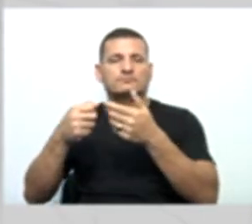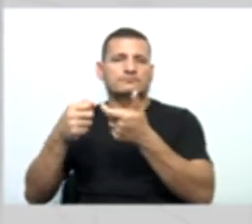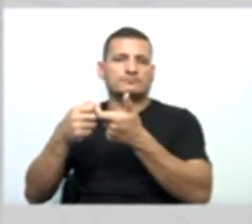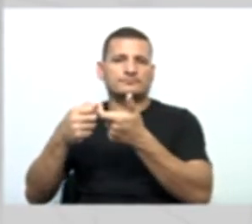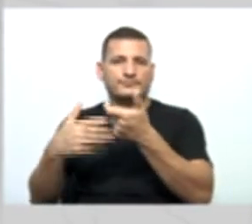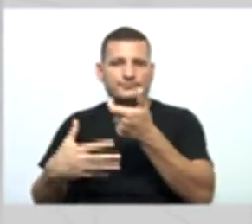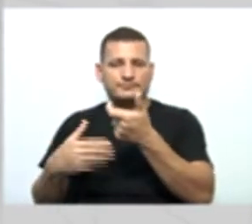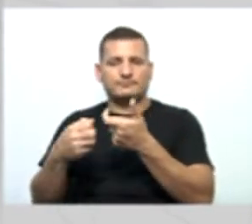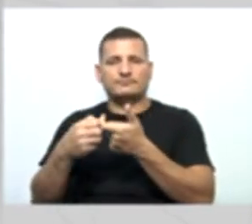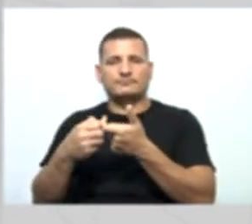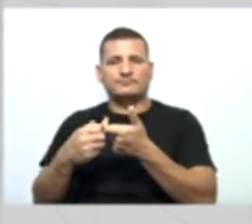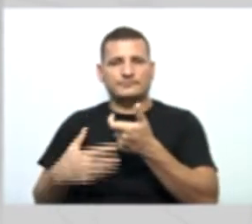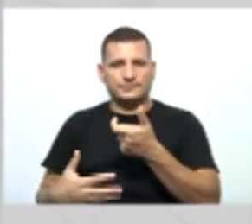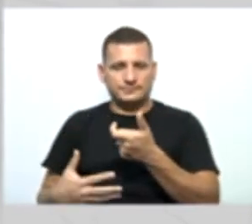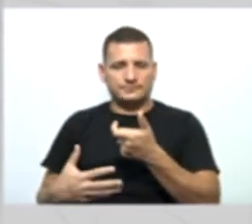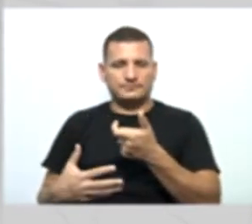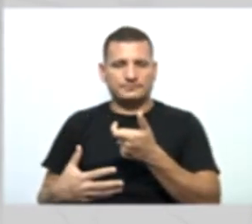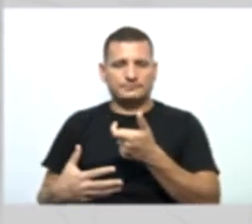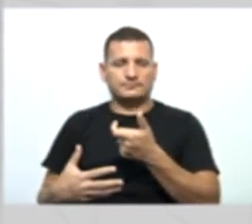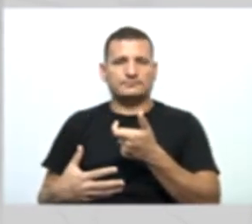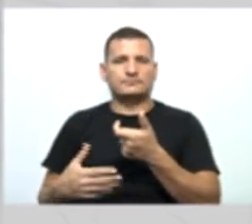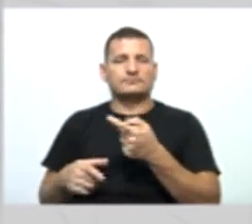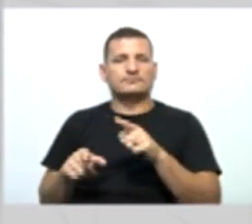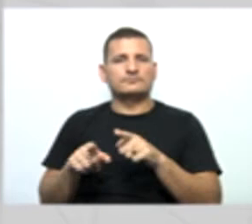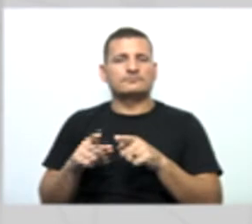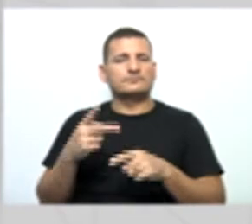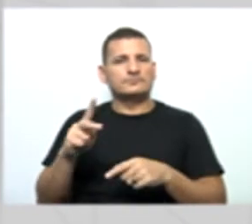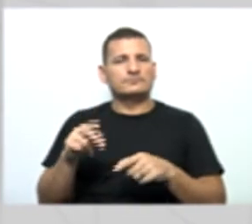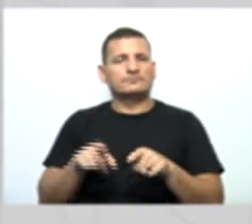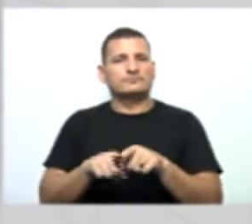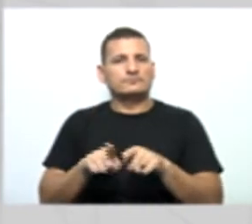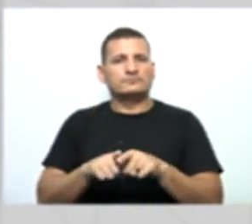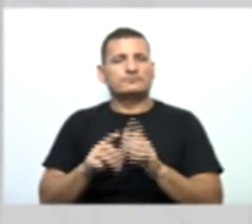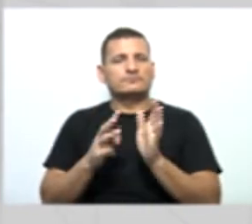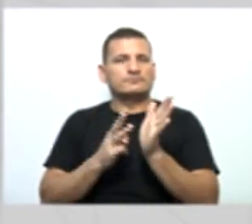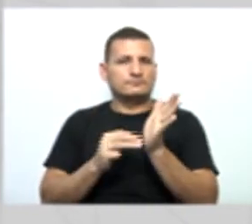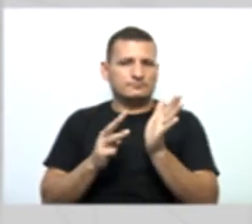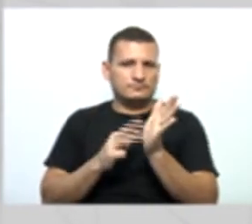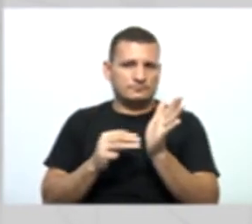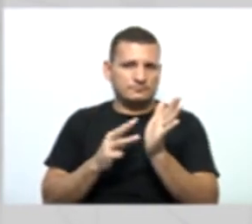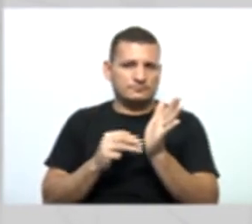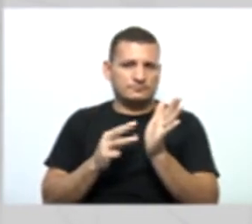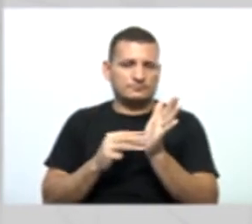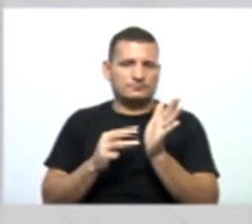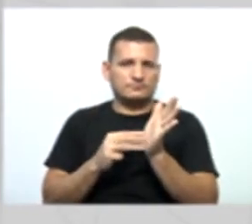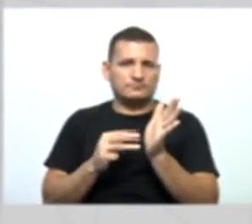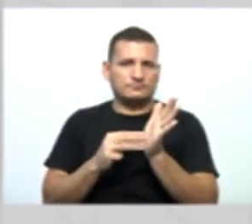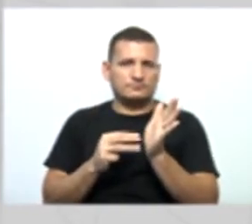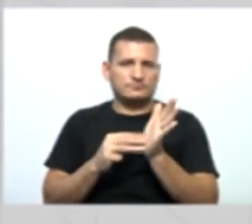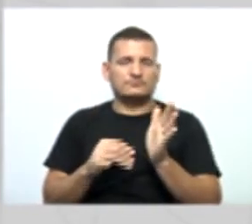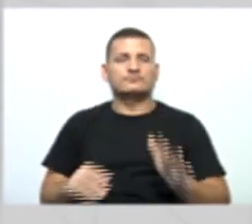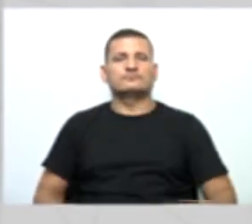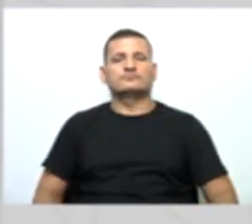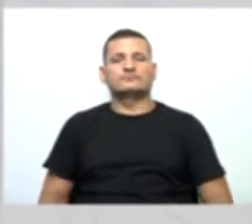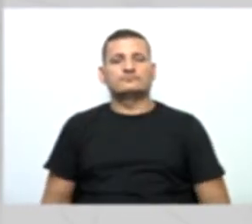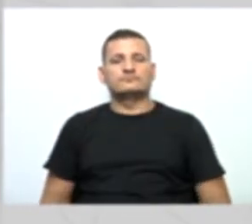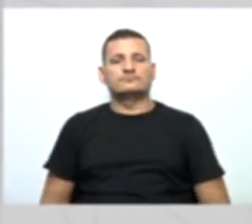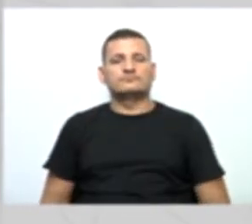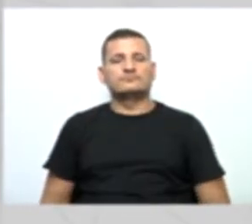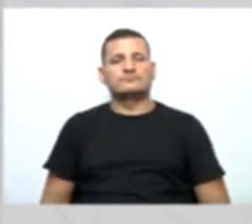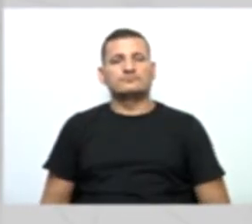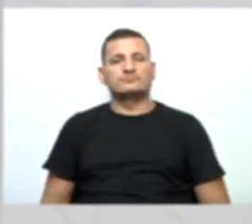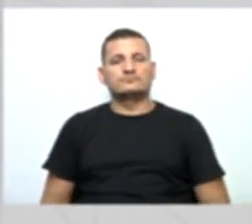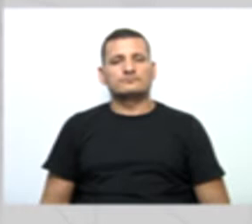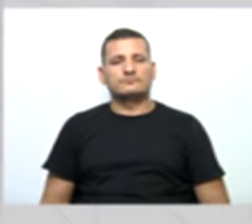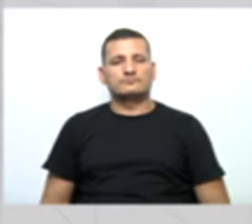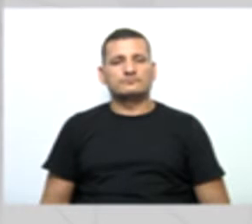serem armazenados, e com seus comportamentos, com suas ações, com seus métodos de classes, que também receberiam